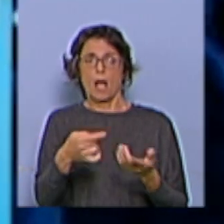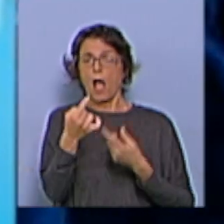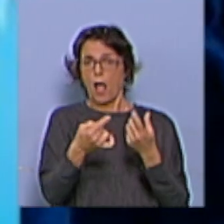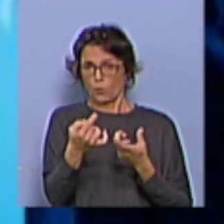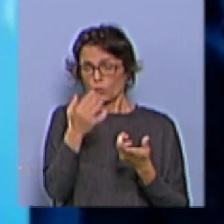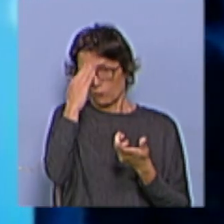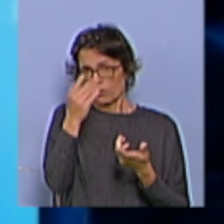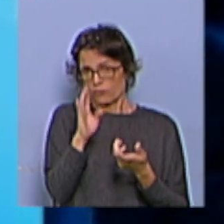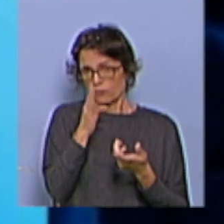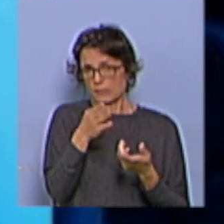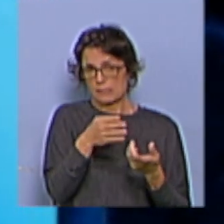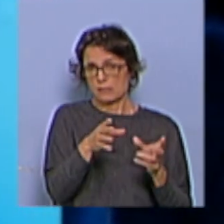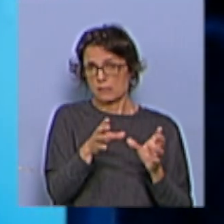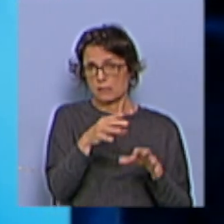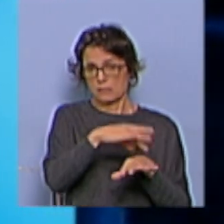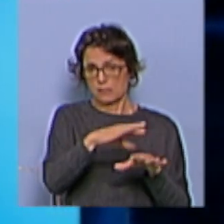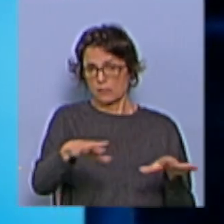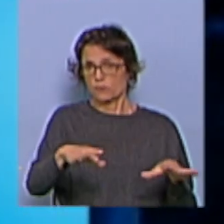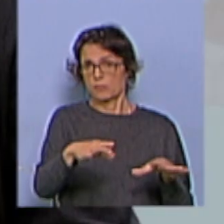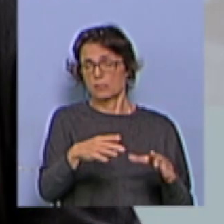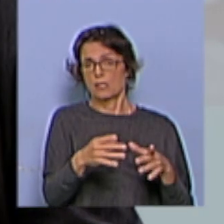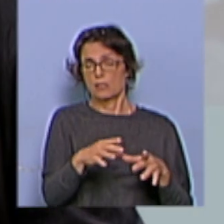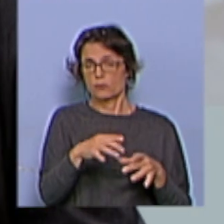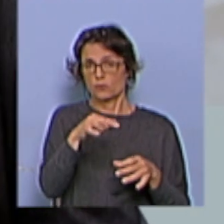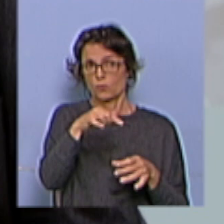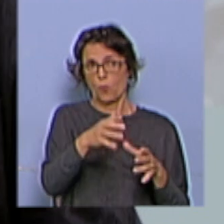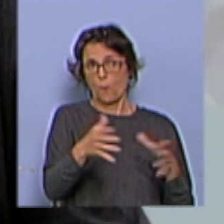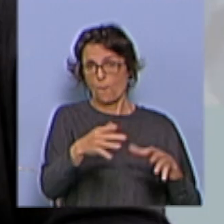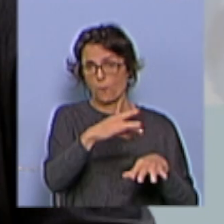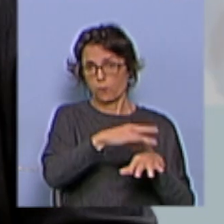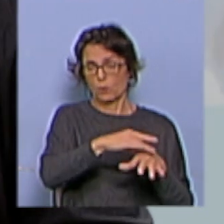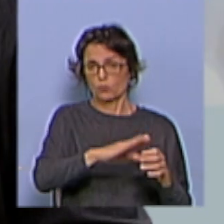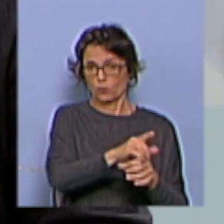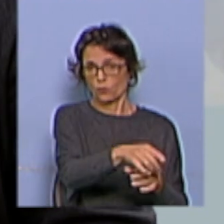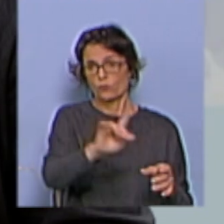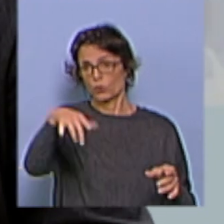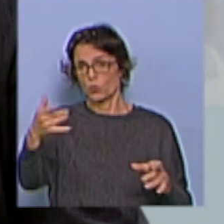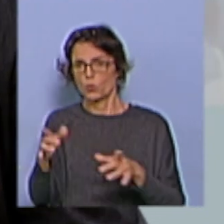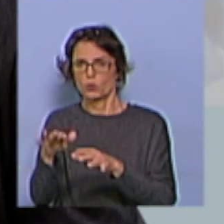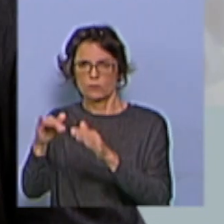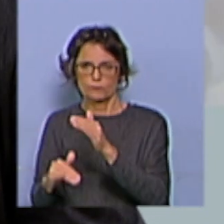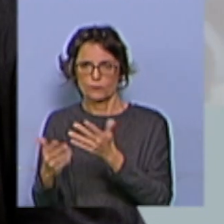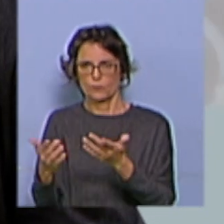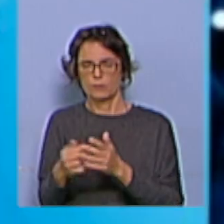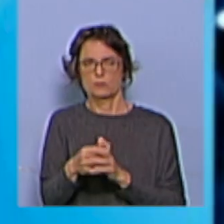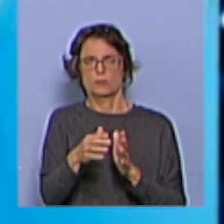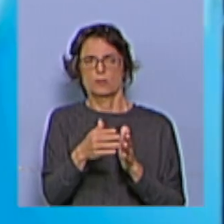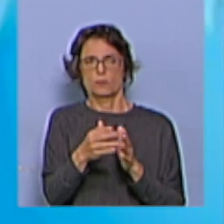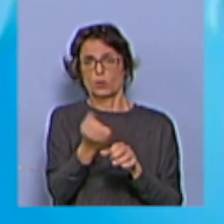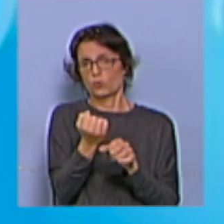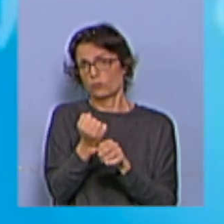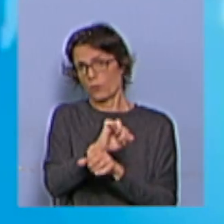vocacionadas ao tratamento desta pandemia, outras que estavam livres. Havia realmente